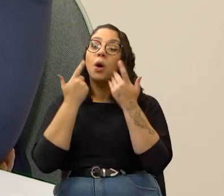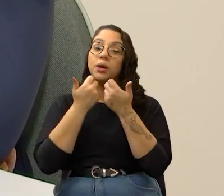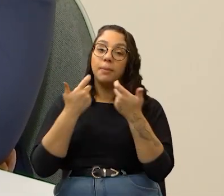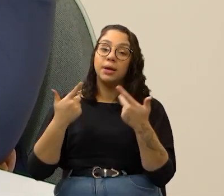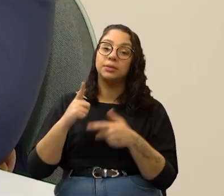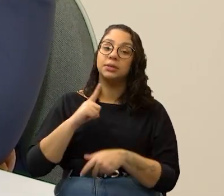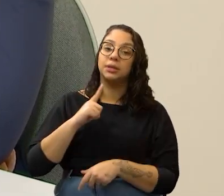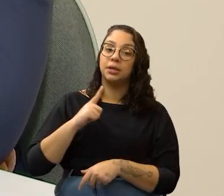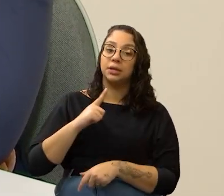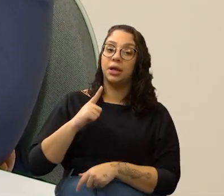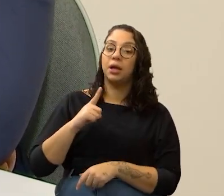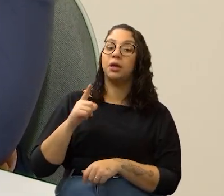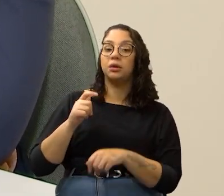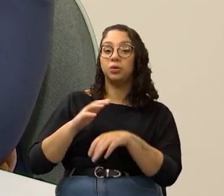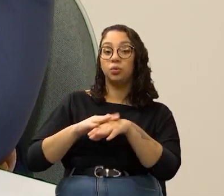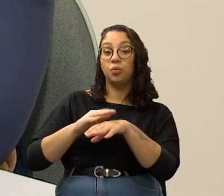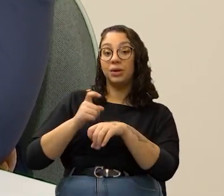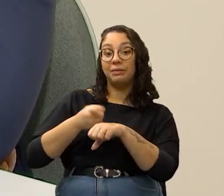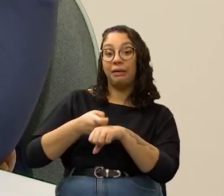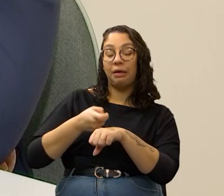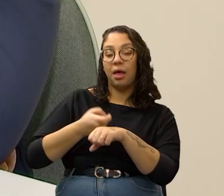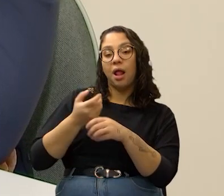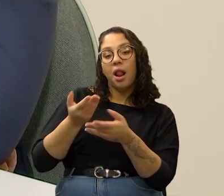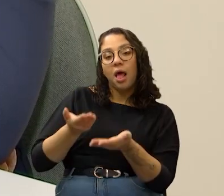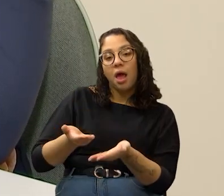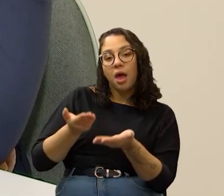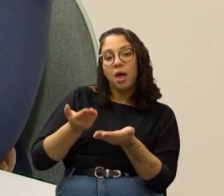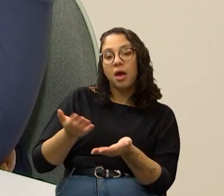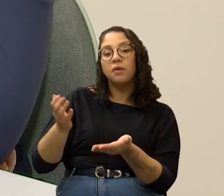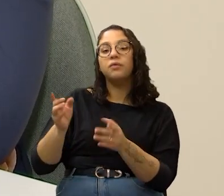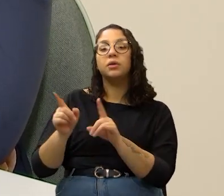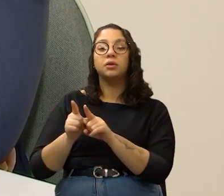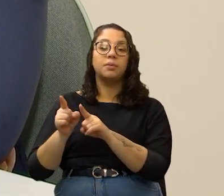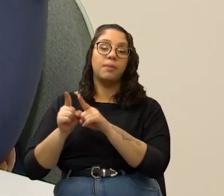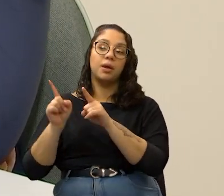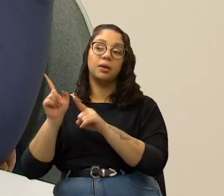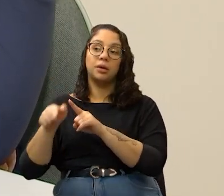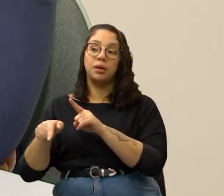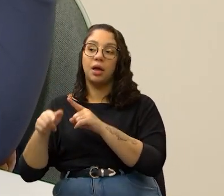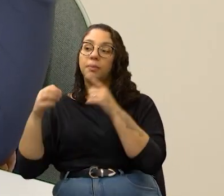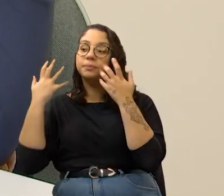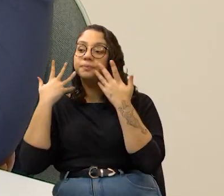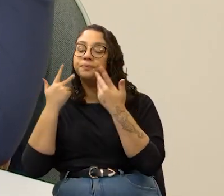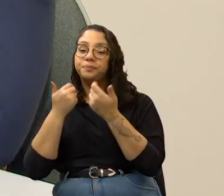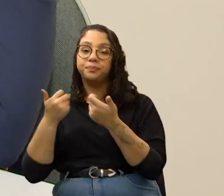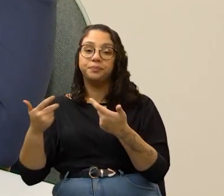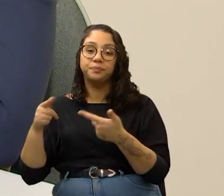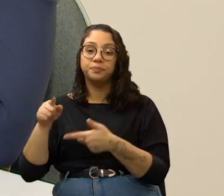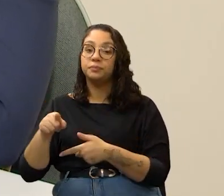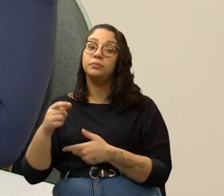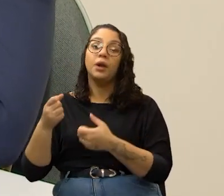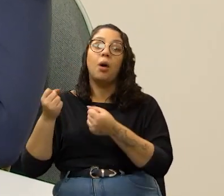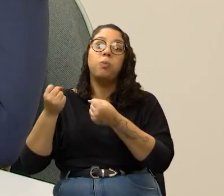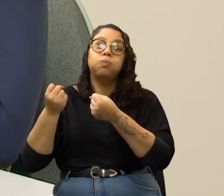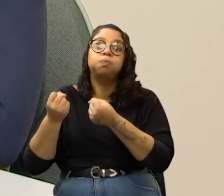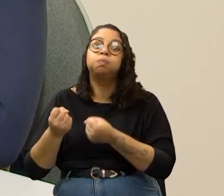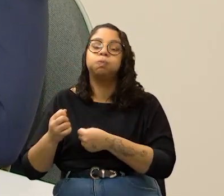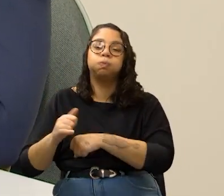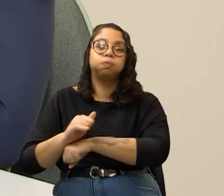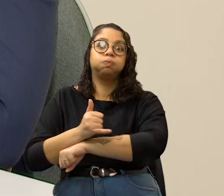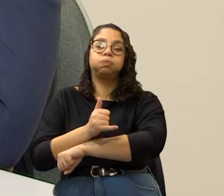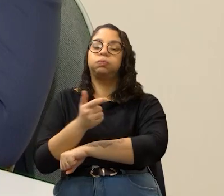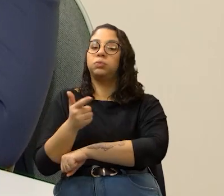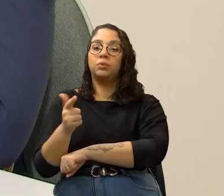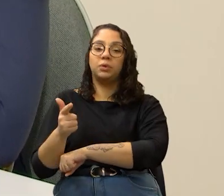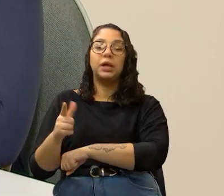paciente que tem uma osteoartrose, é uma osteoartrose um pouco mais leve, né? Mas é também um paciente que não tem não está no